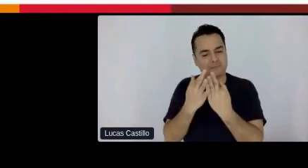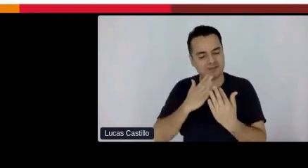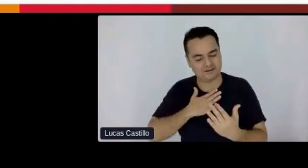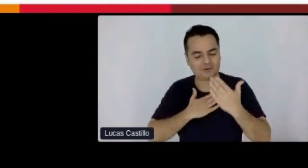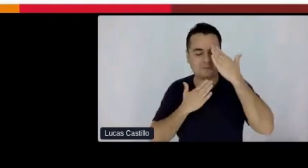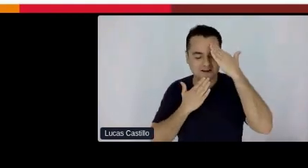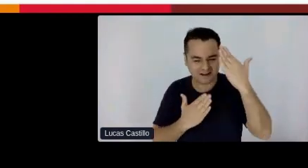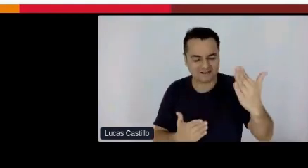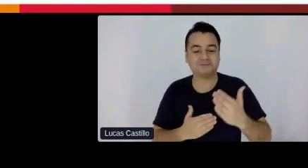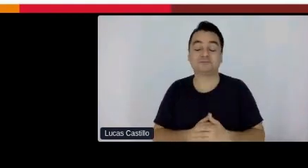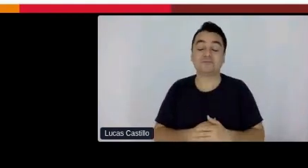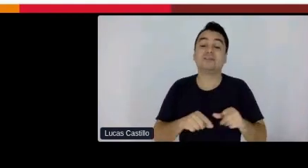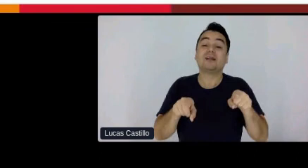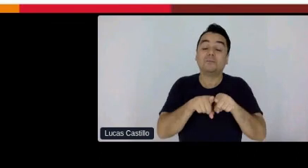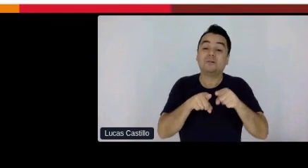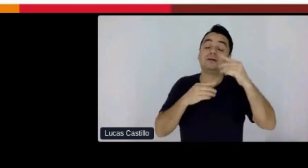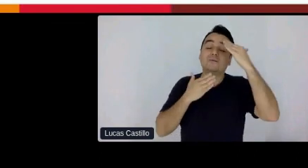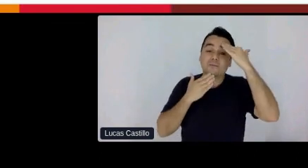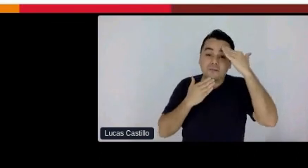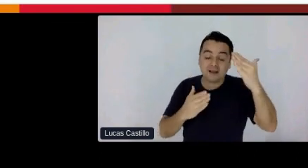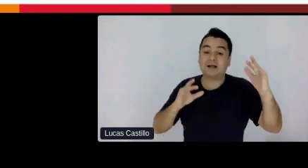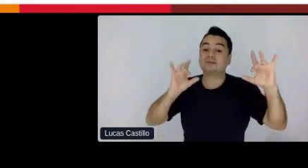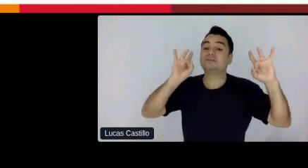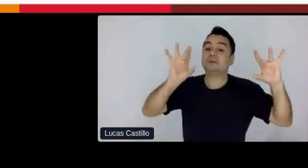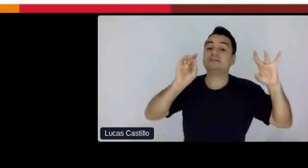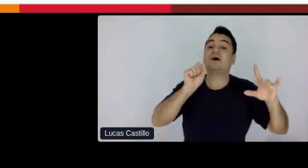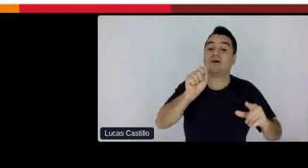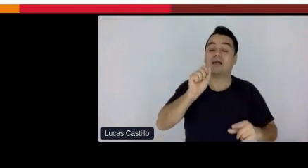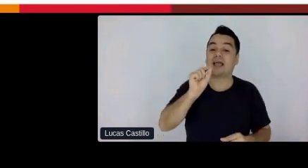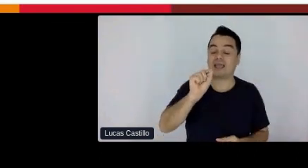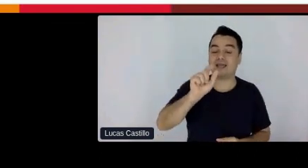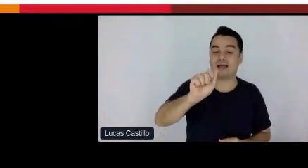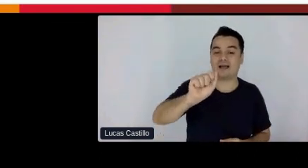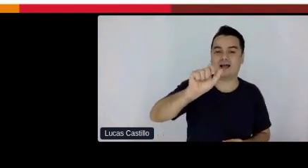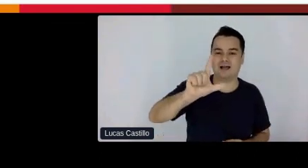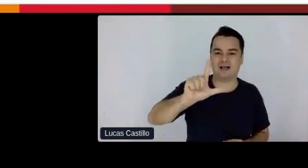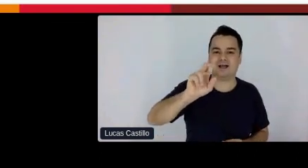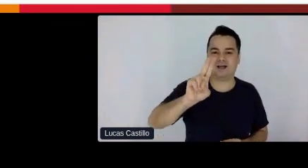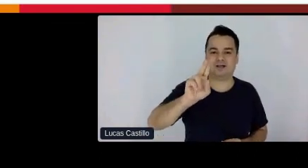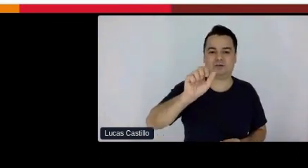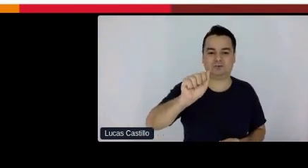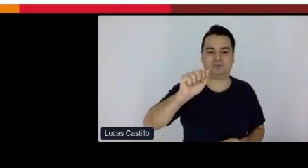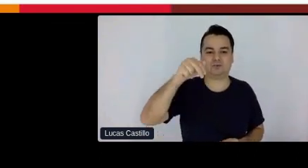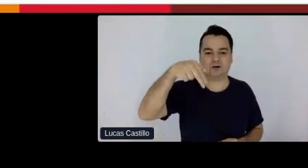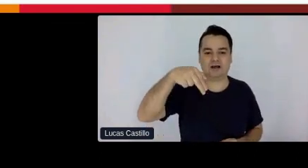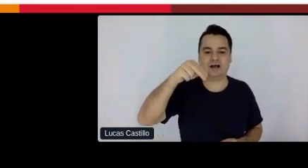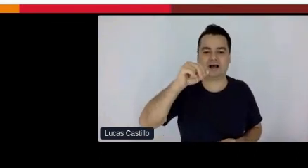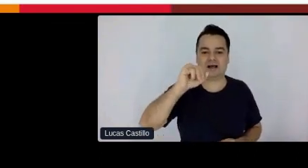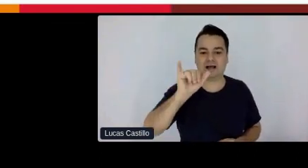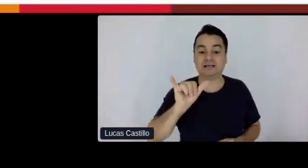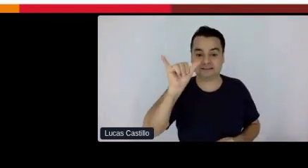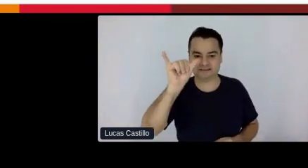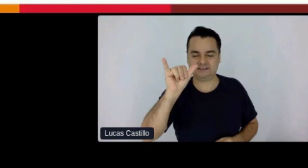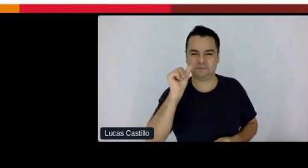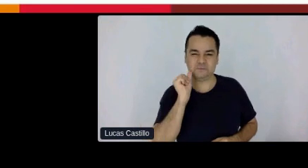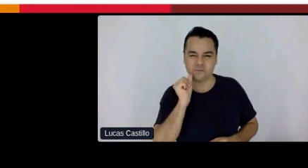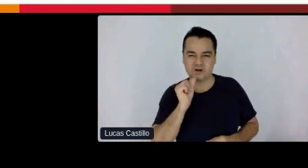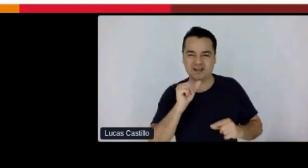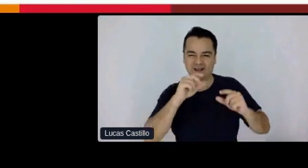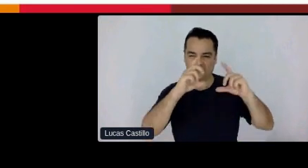E aqui eu trago também um agradecimento especial à Luane, que ela é a nossa pessoa de cultura, diversidade, equidade